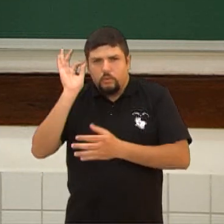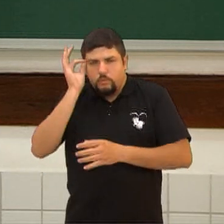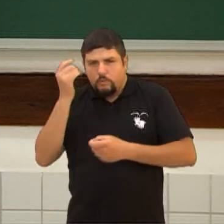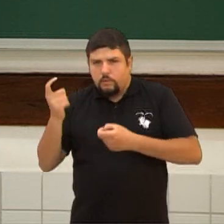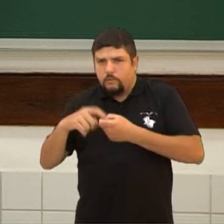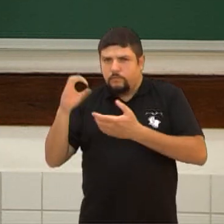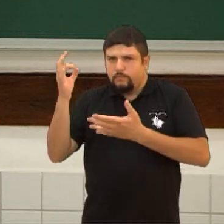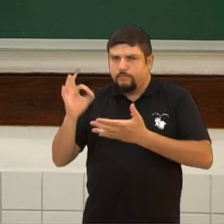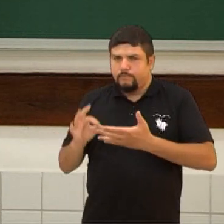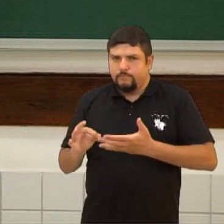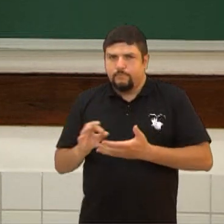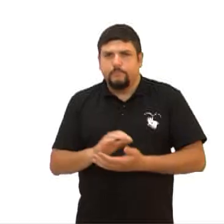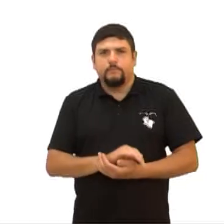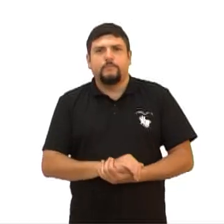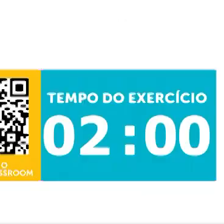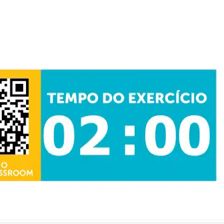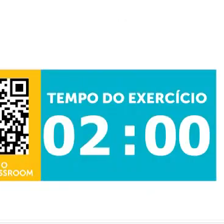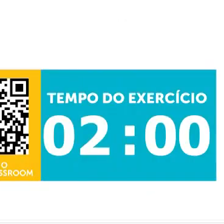gente poder conferir. Vamos lá.